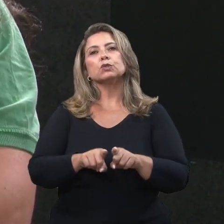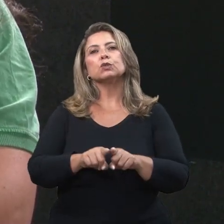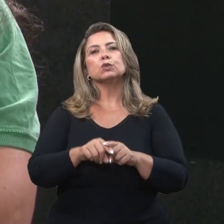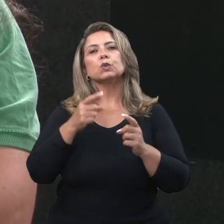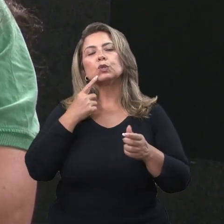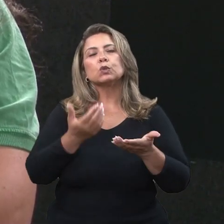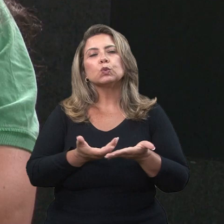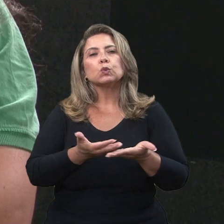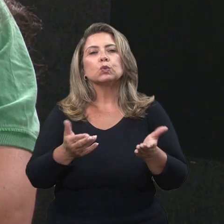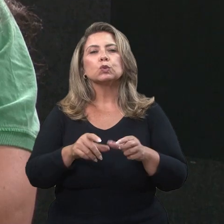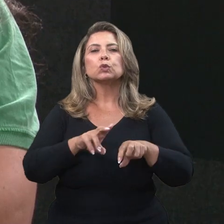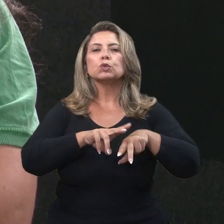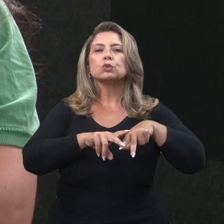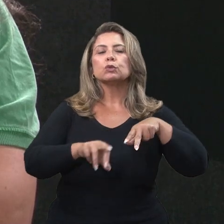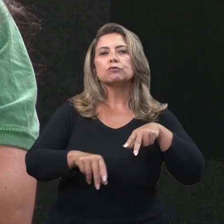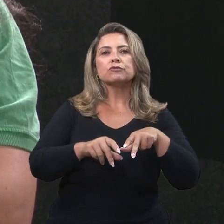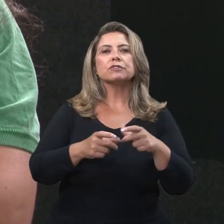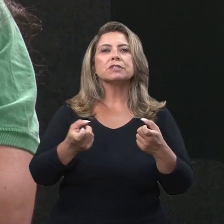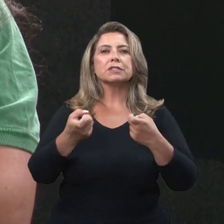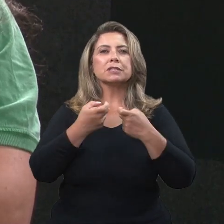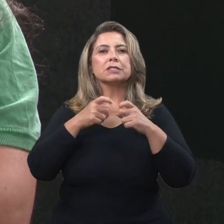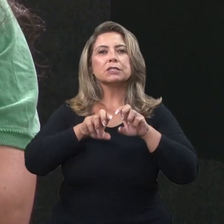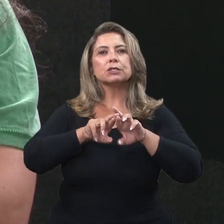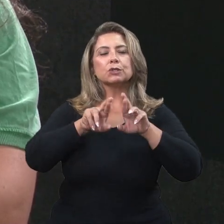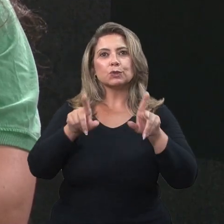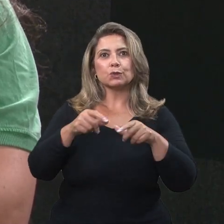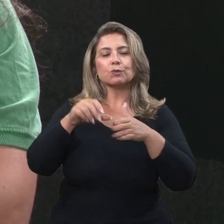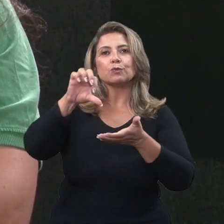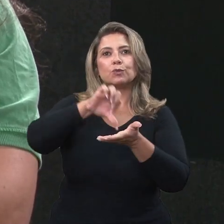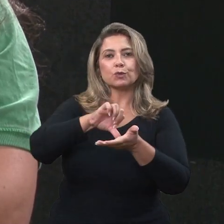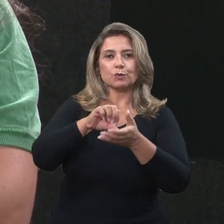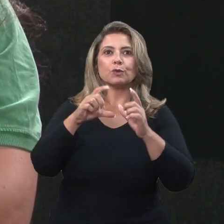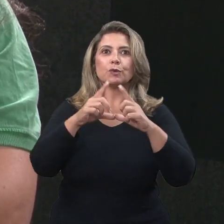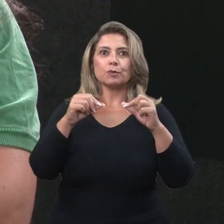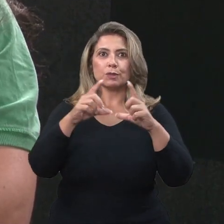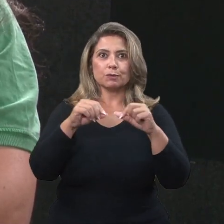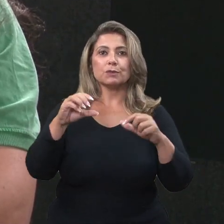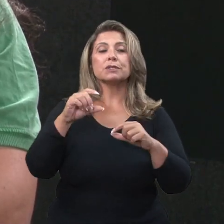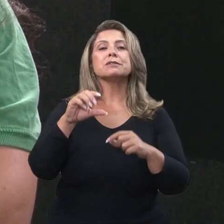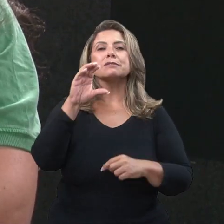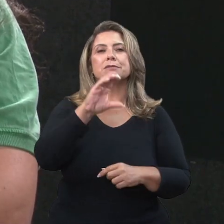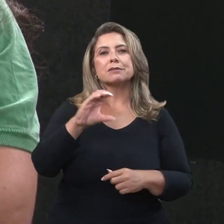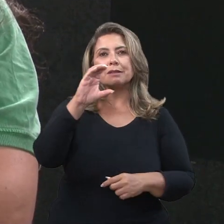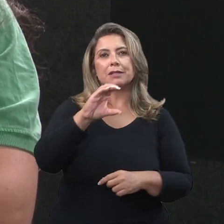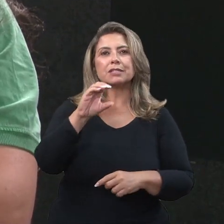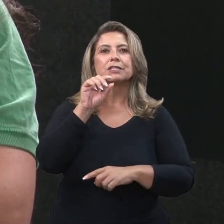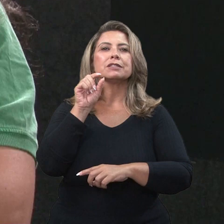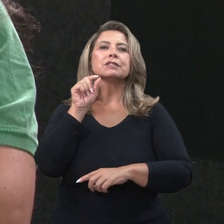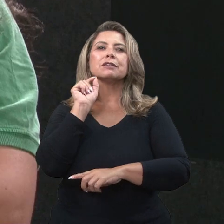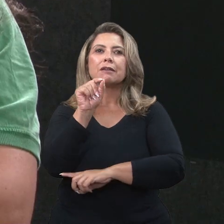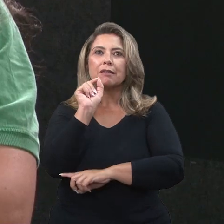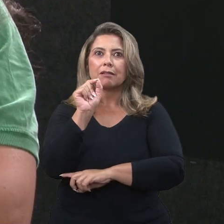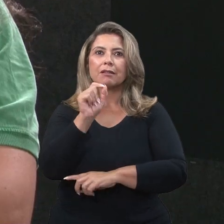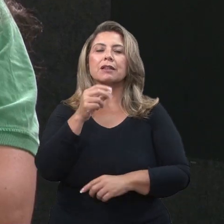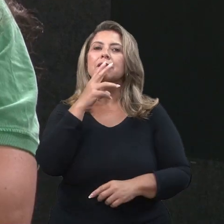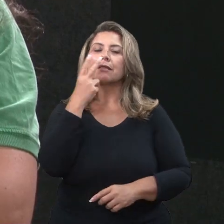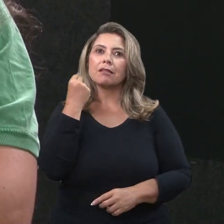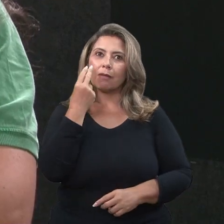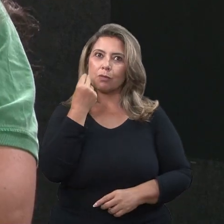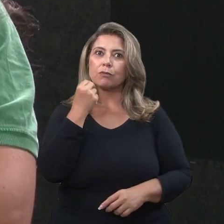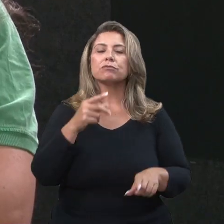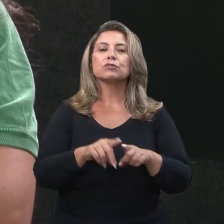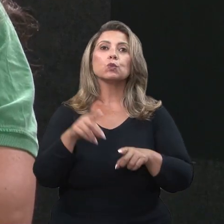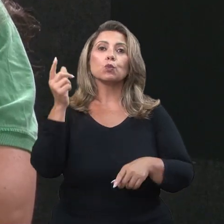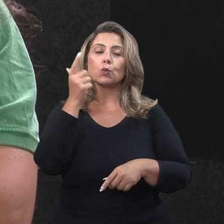gênero e diversidade sexual, no Campus Brasília, em Ceilândia, no Recanto, em Taguatinga. Mas a gente espera que até o final desse ano a gente